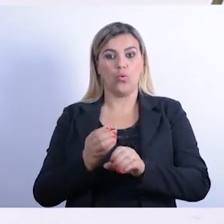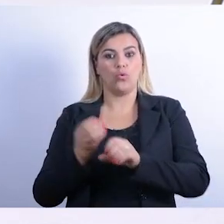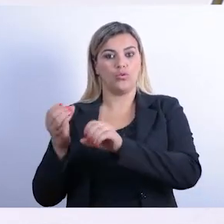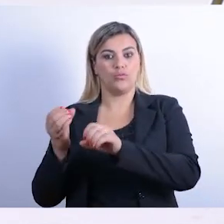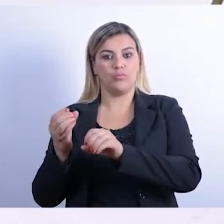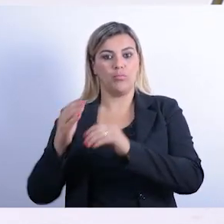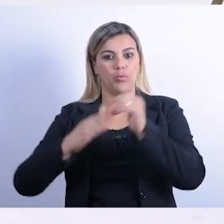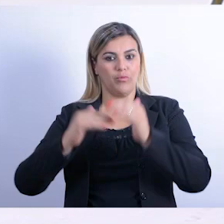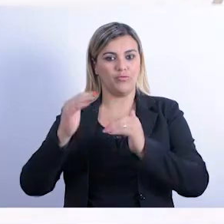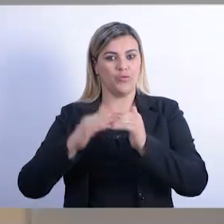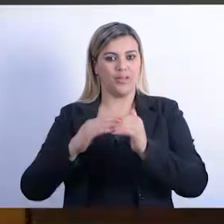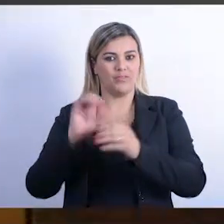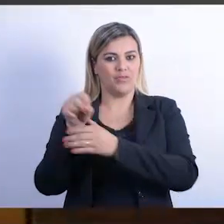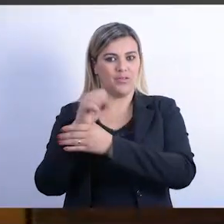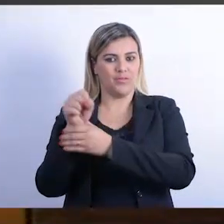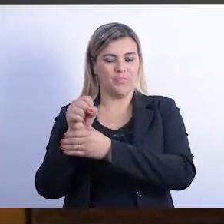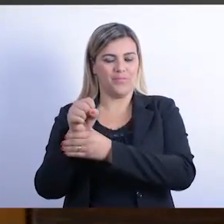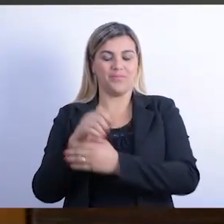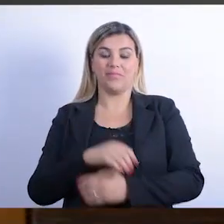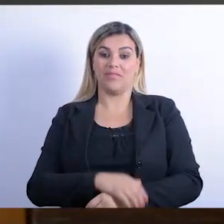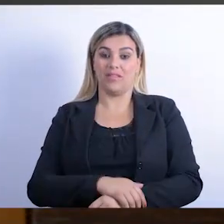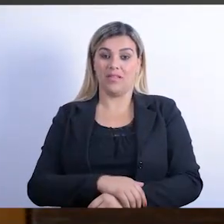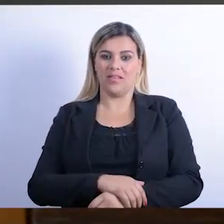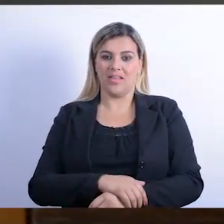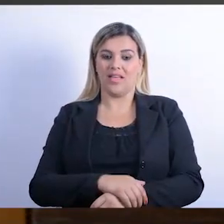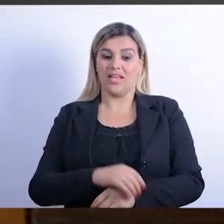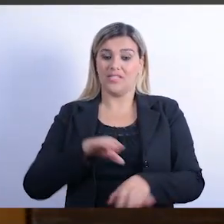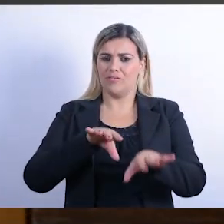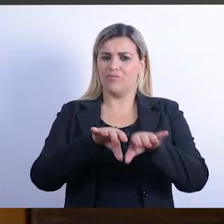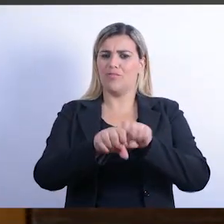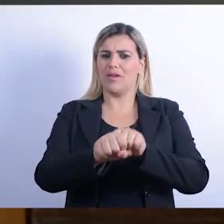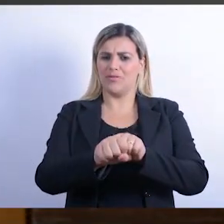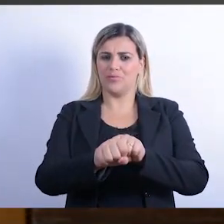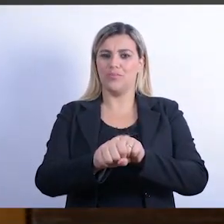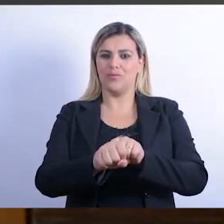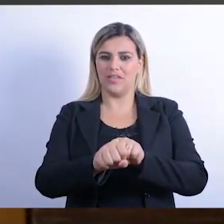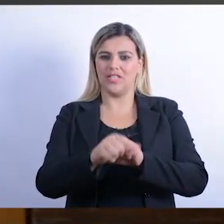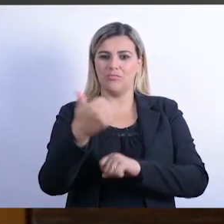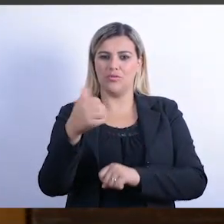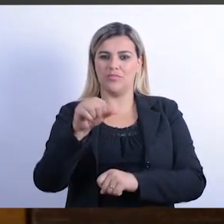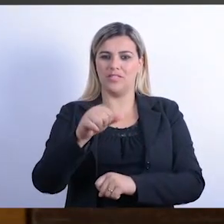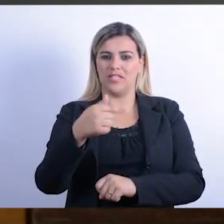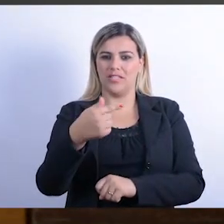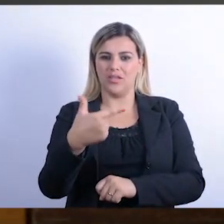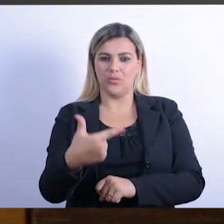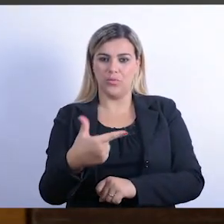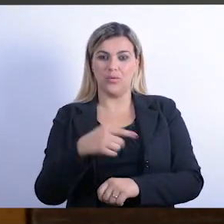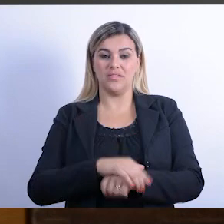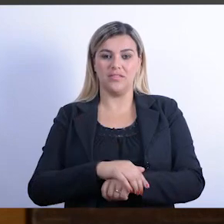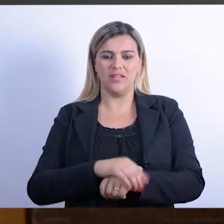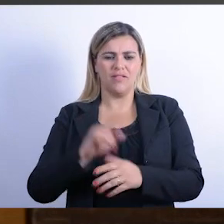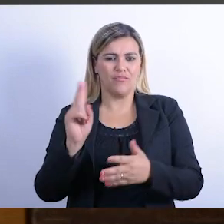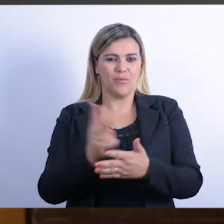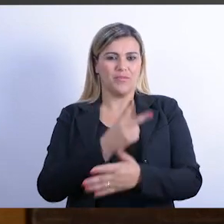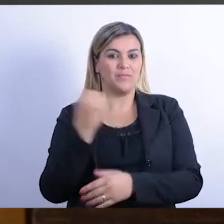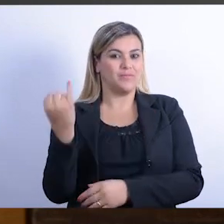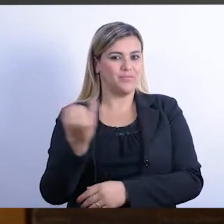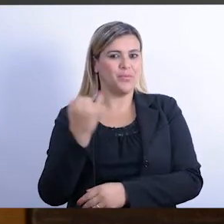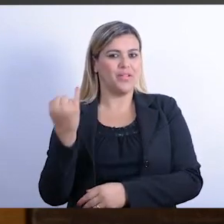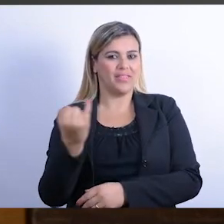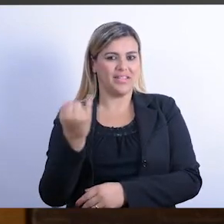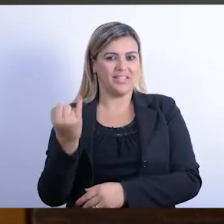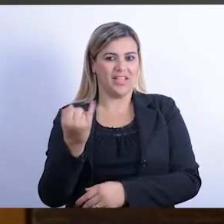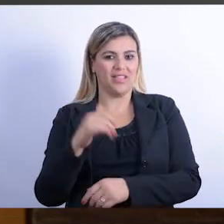a um profissional. Essa primeira formatura da turma de 72, ela se revestiu de